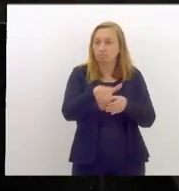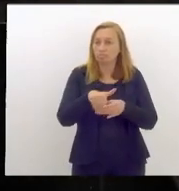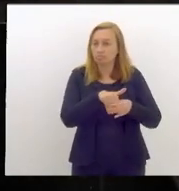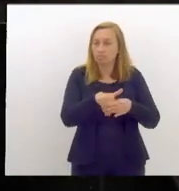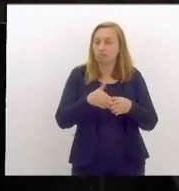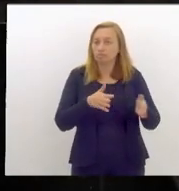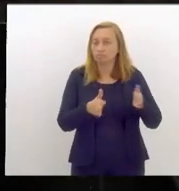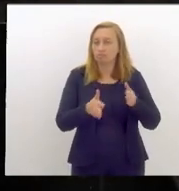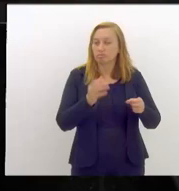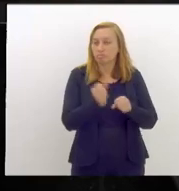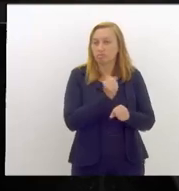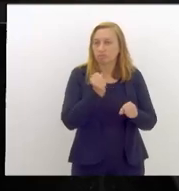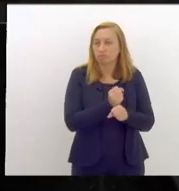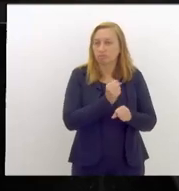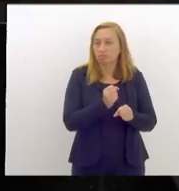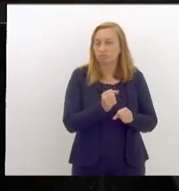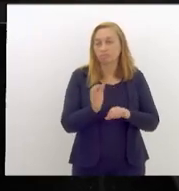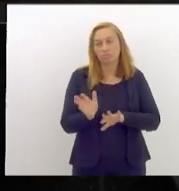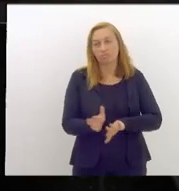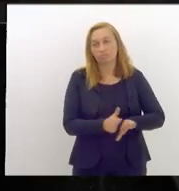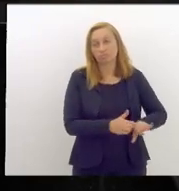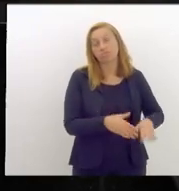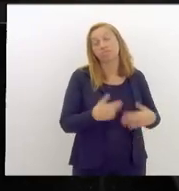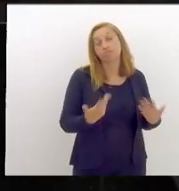em obras passageiras